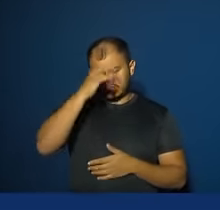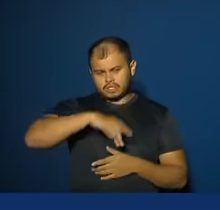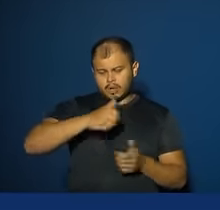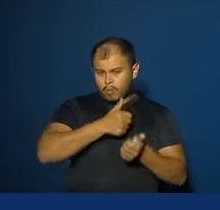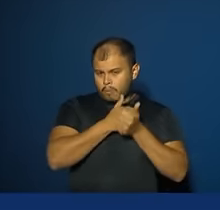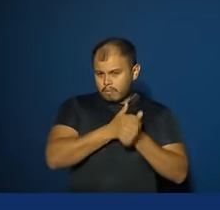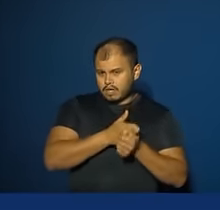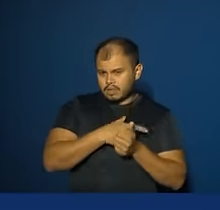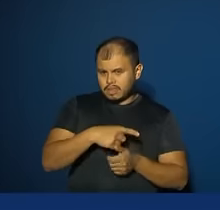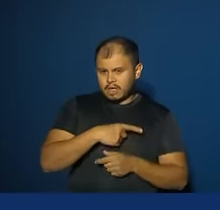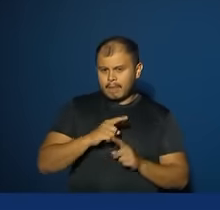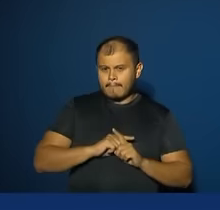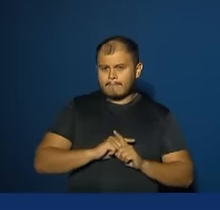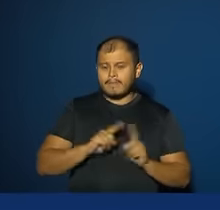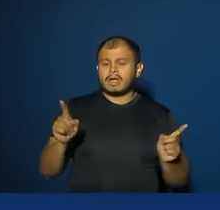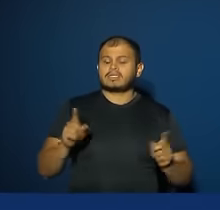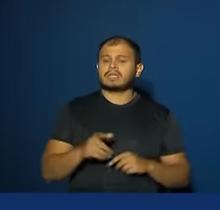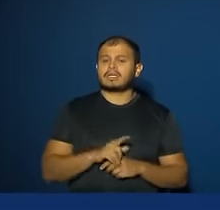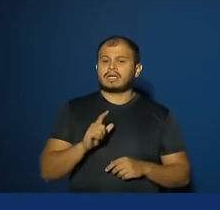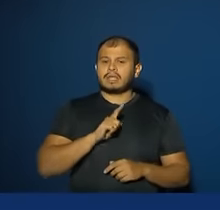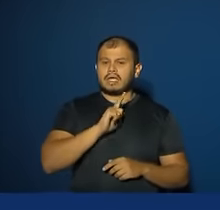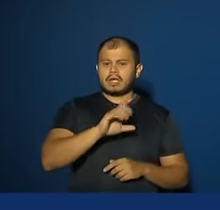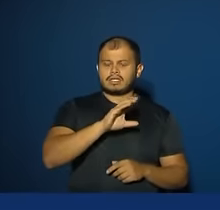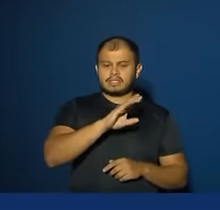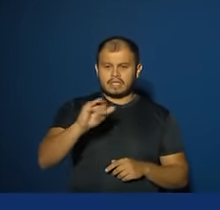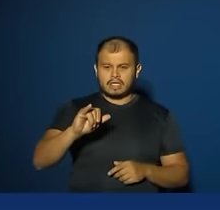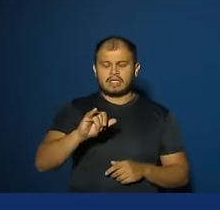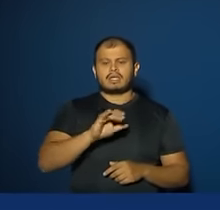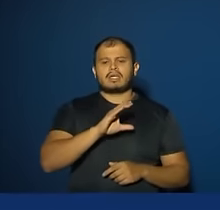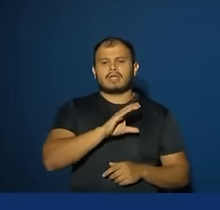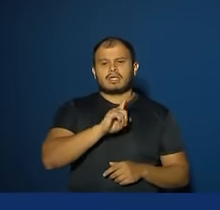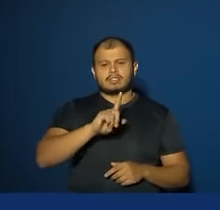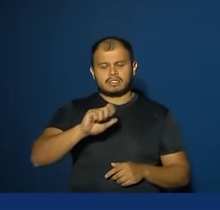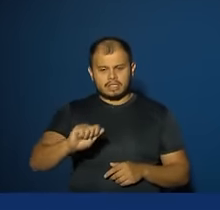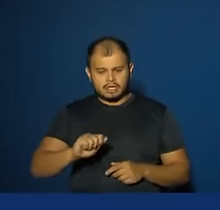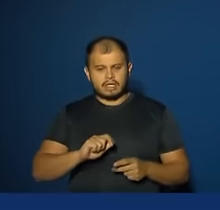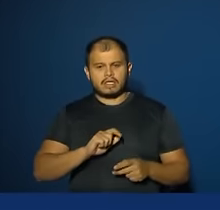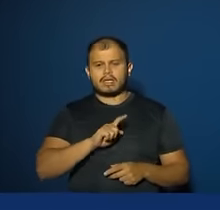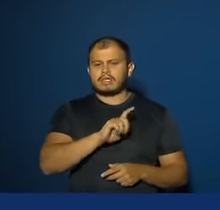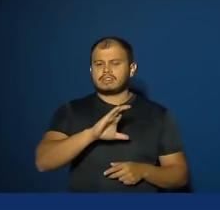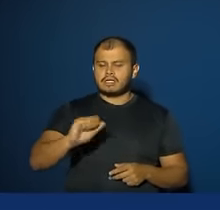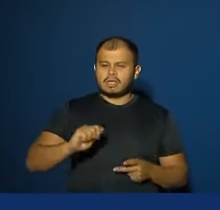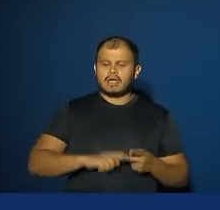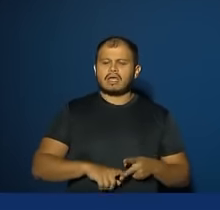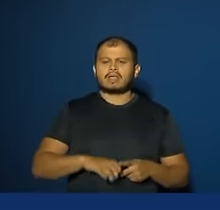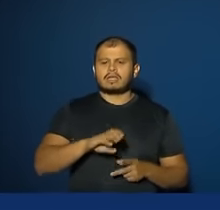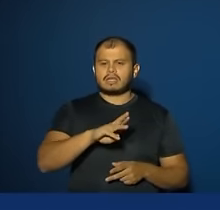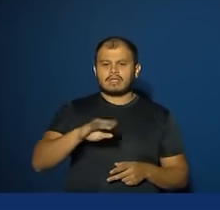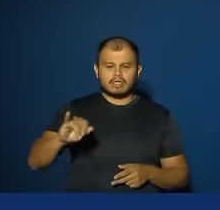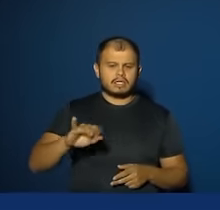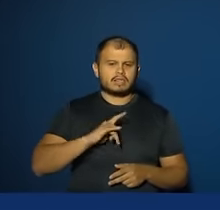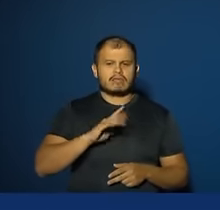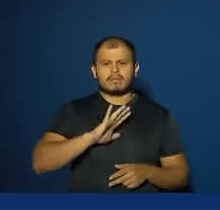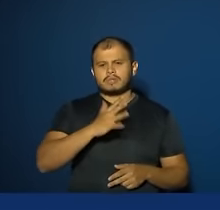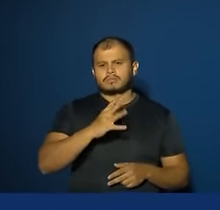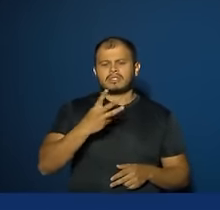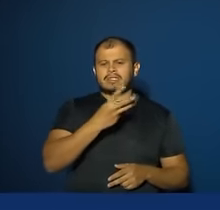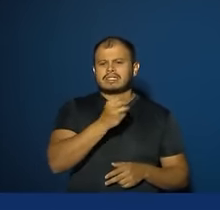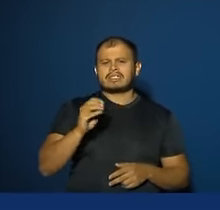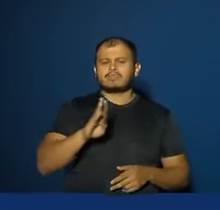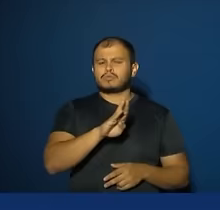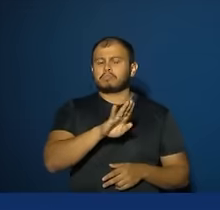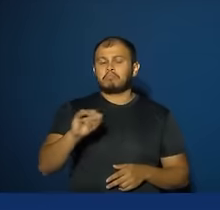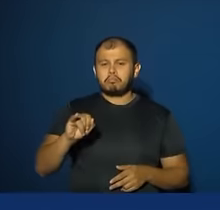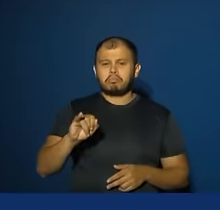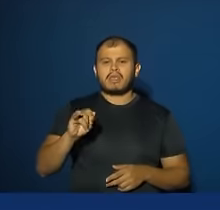mas o estoque de LCI, LCA, CRI, CRA, LIG, estava em torno de 300 bilhões